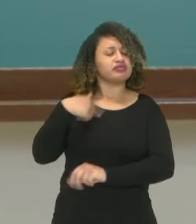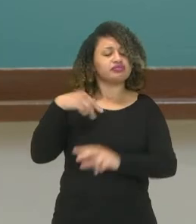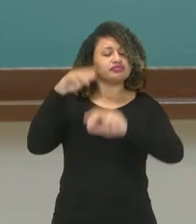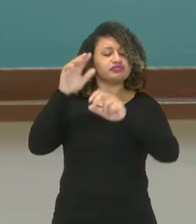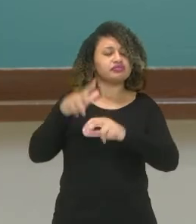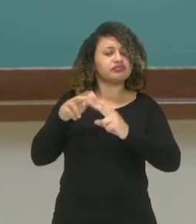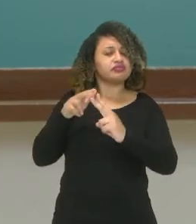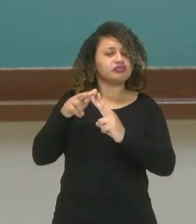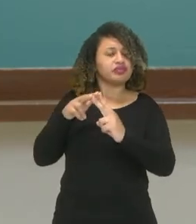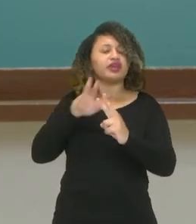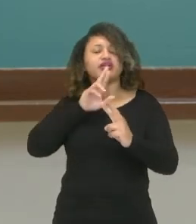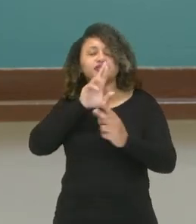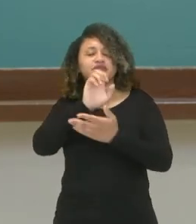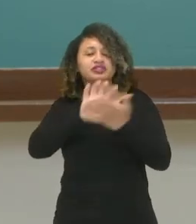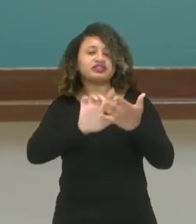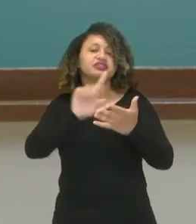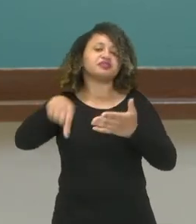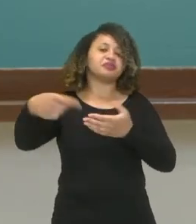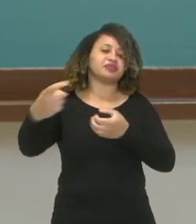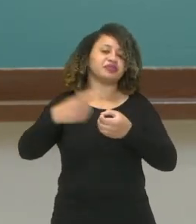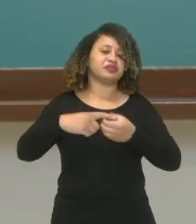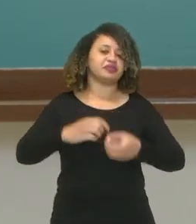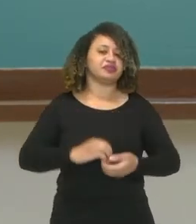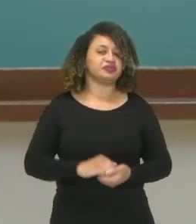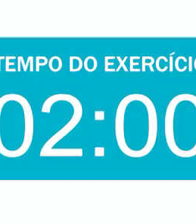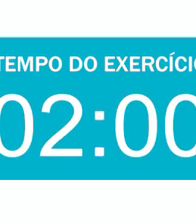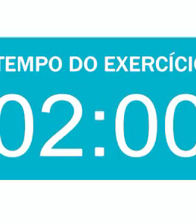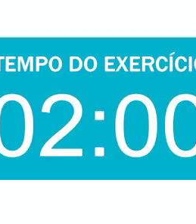dupla. Resolve aí que eu volto a seguir.